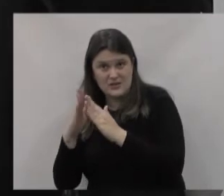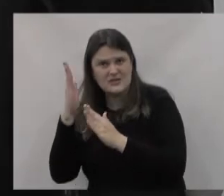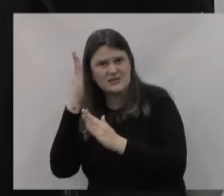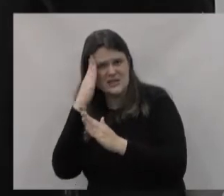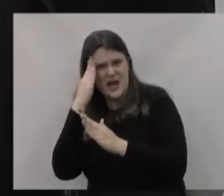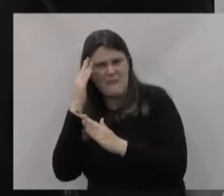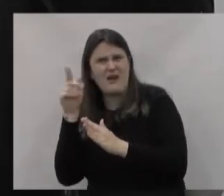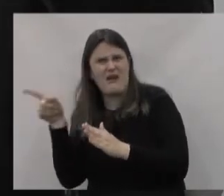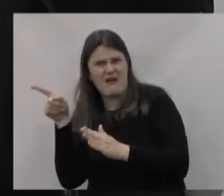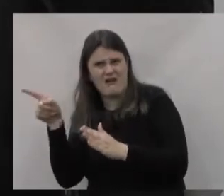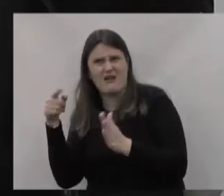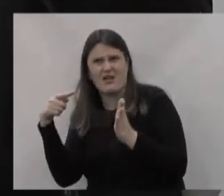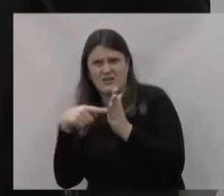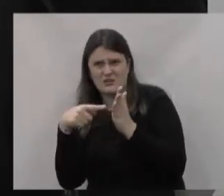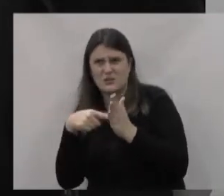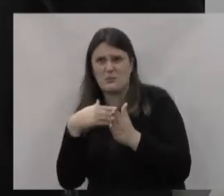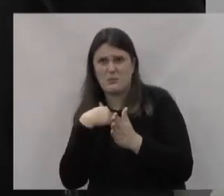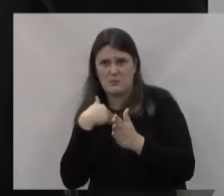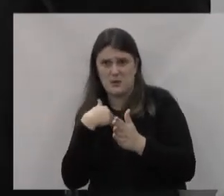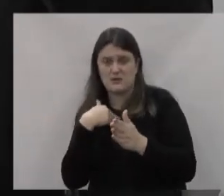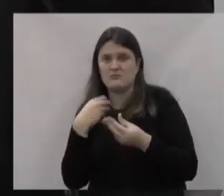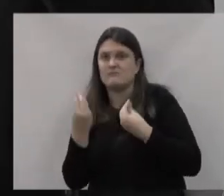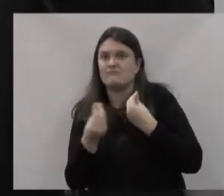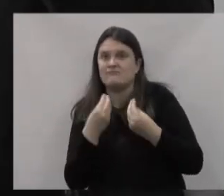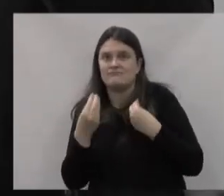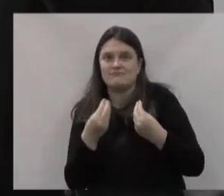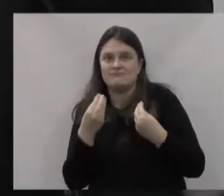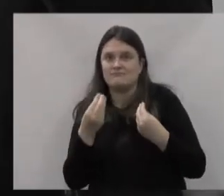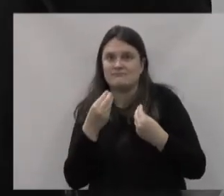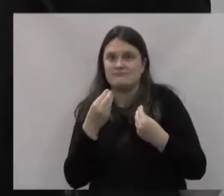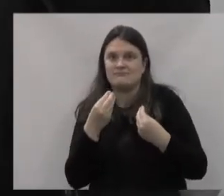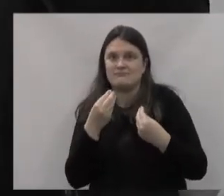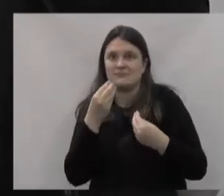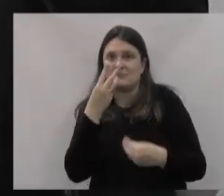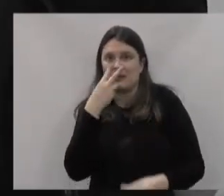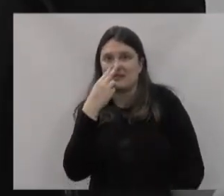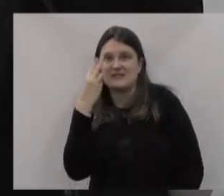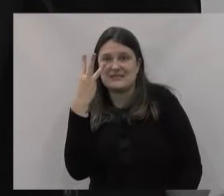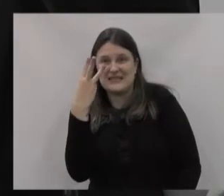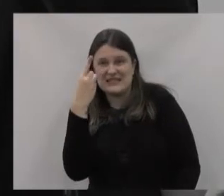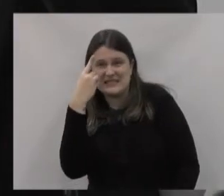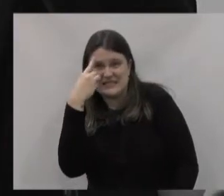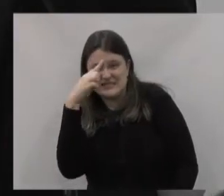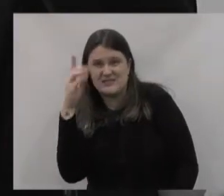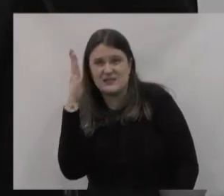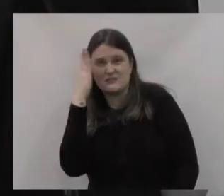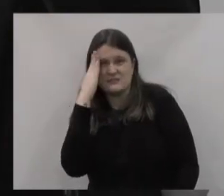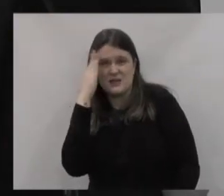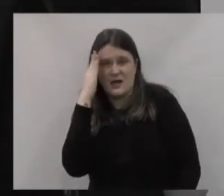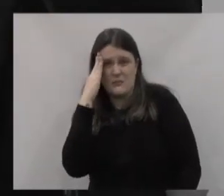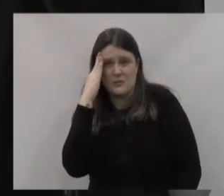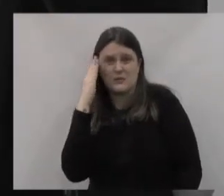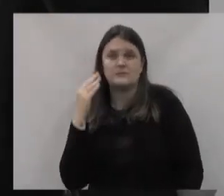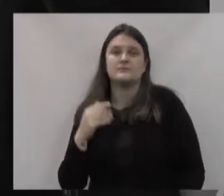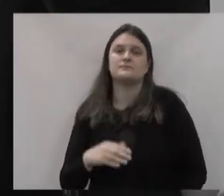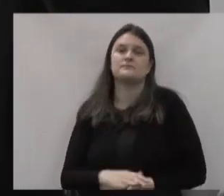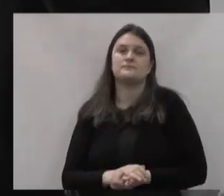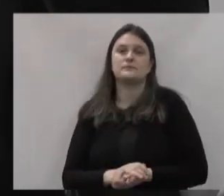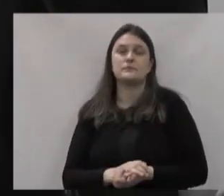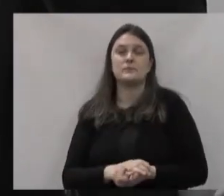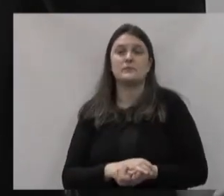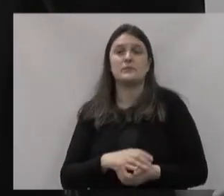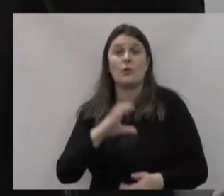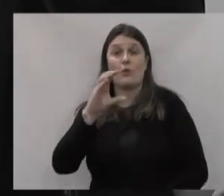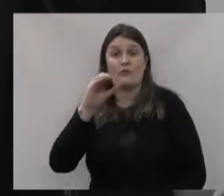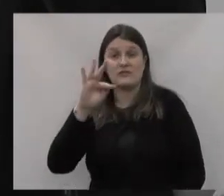que ela denunciou ele. Então, assim, imagine como foi a nossa cabeça por 3 dias sabendo que isso estava acontecendo. E daí o oficial veio